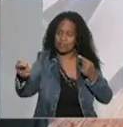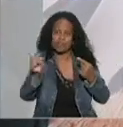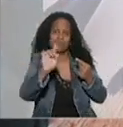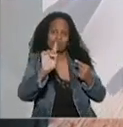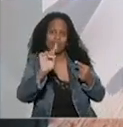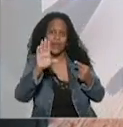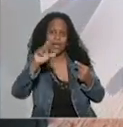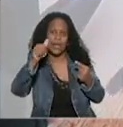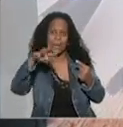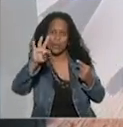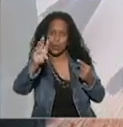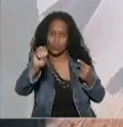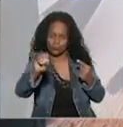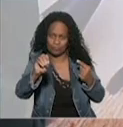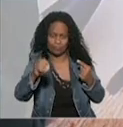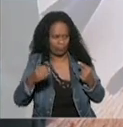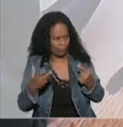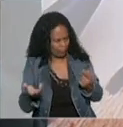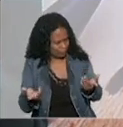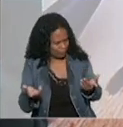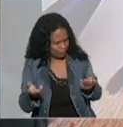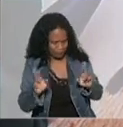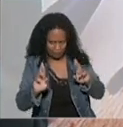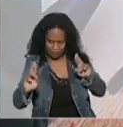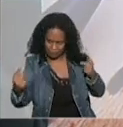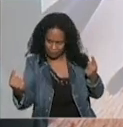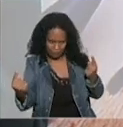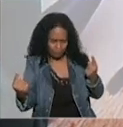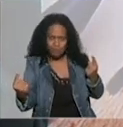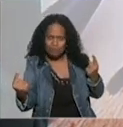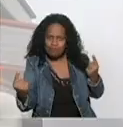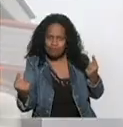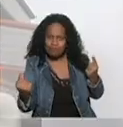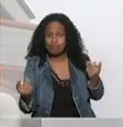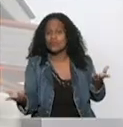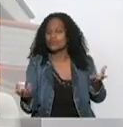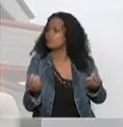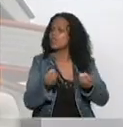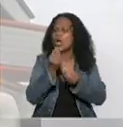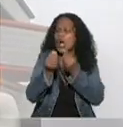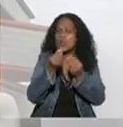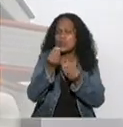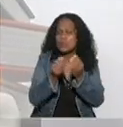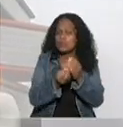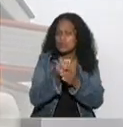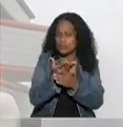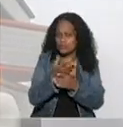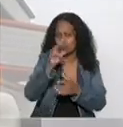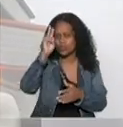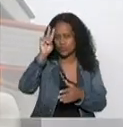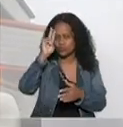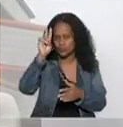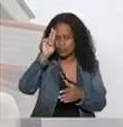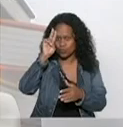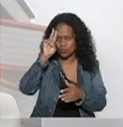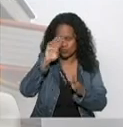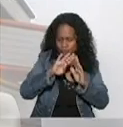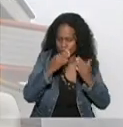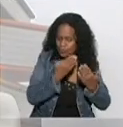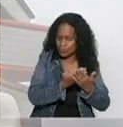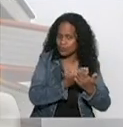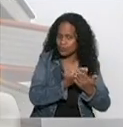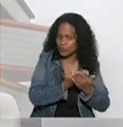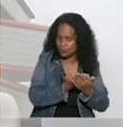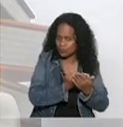de dar esse nome e o que esse nome significa? Então, é uma história que eu adoro contar, porque eu acho uma história muito